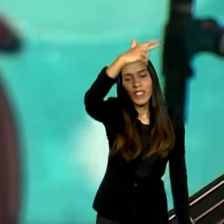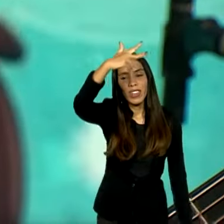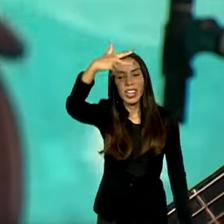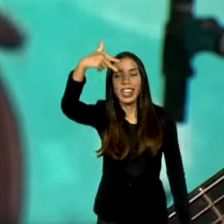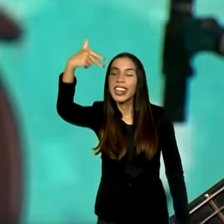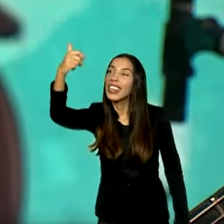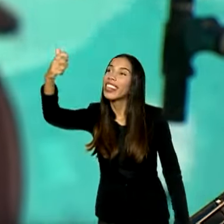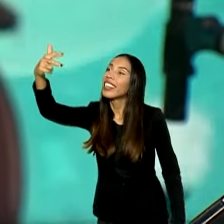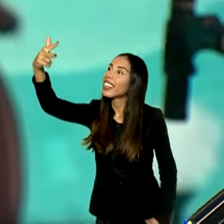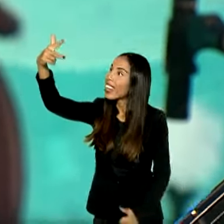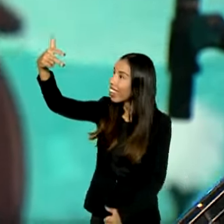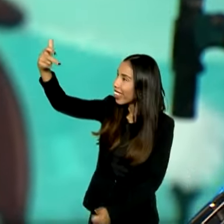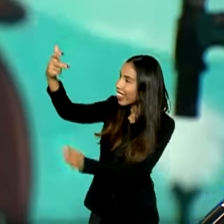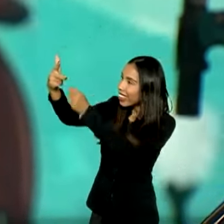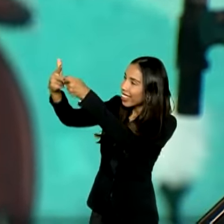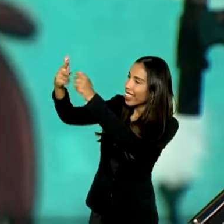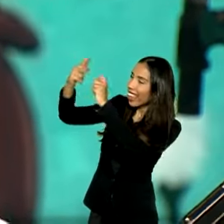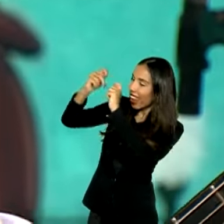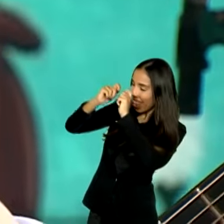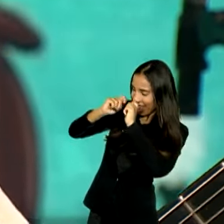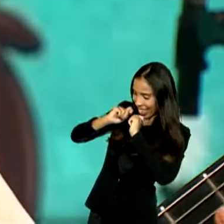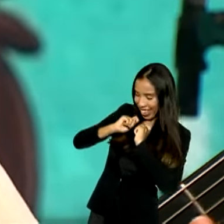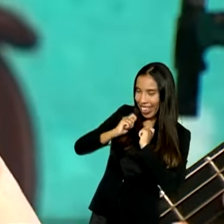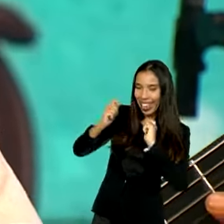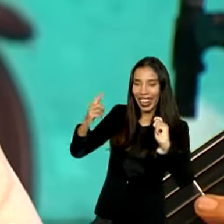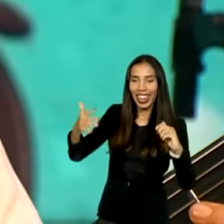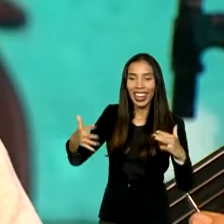ar, traz alegria.